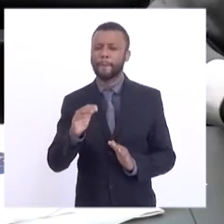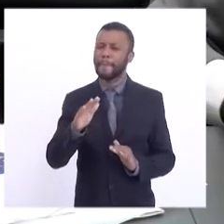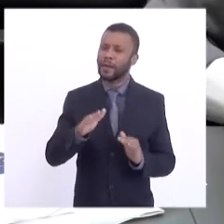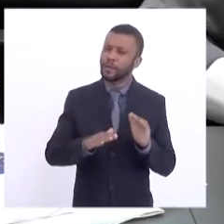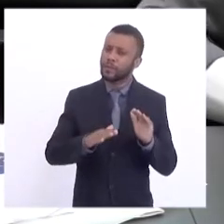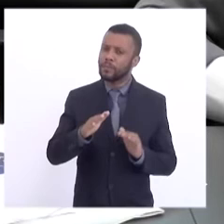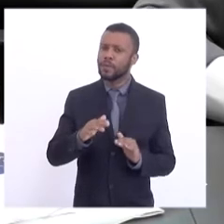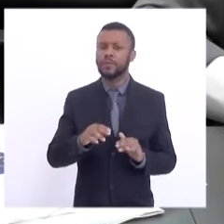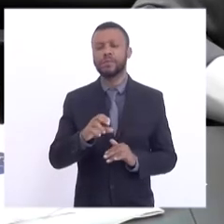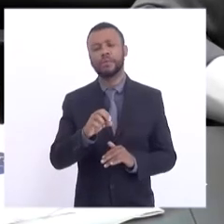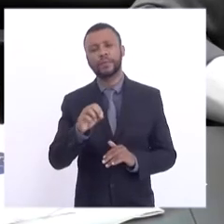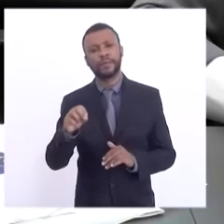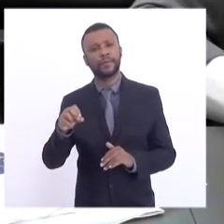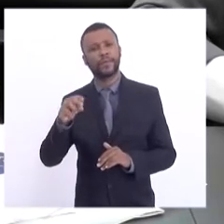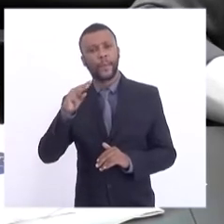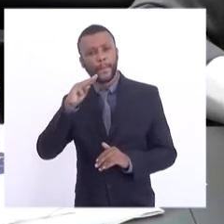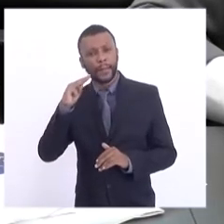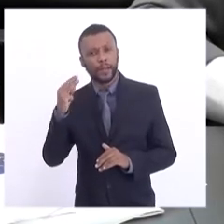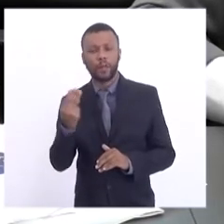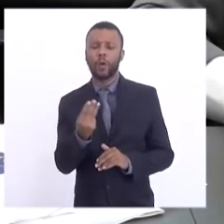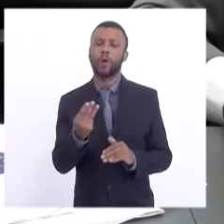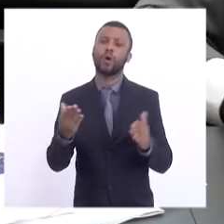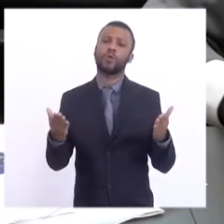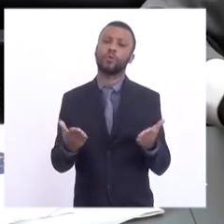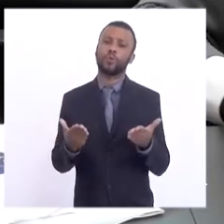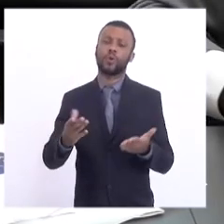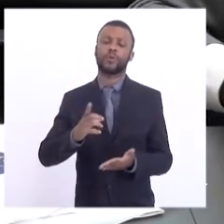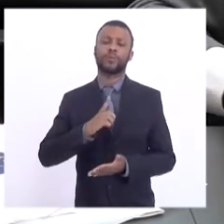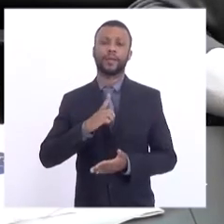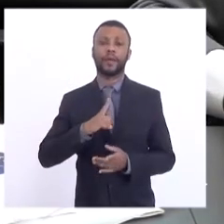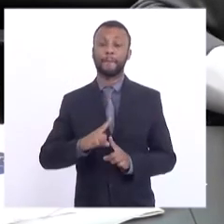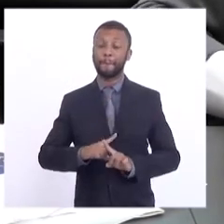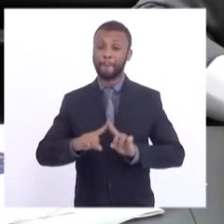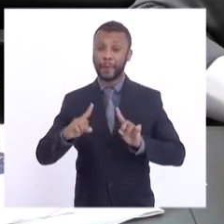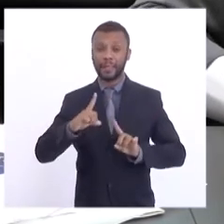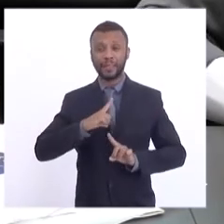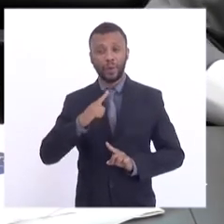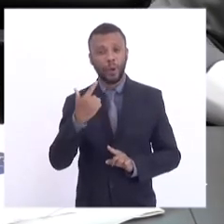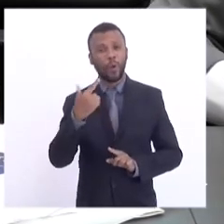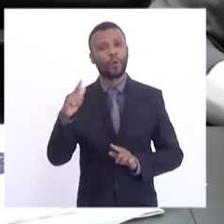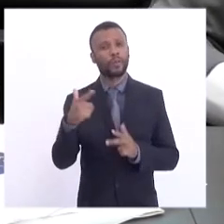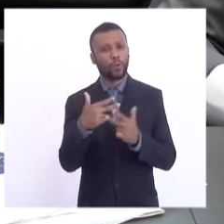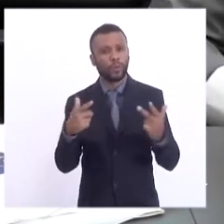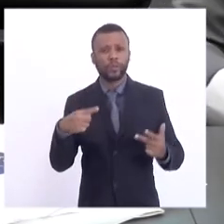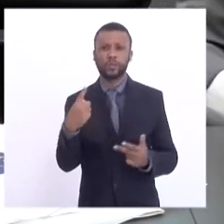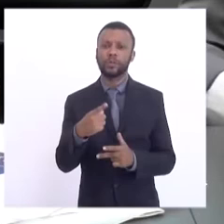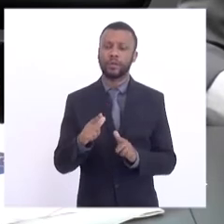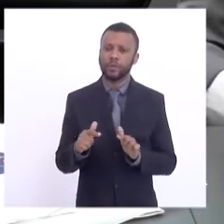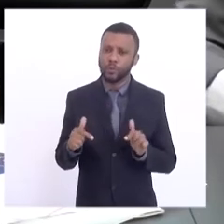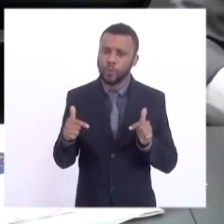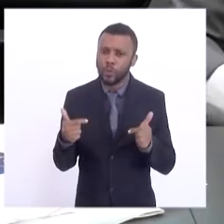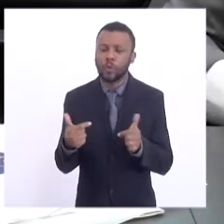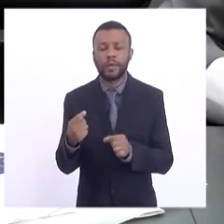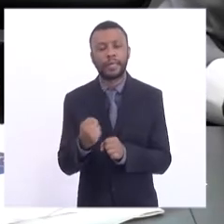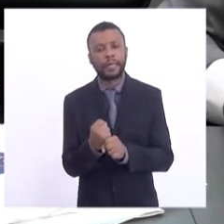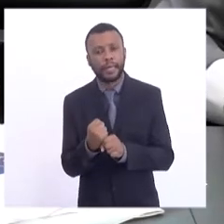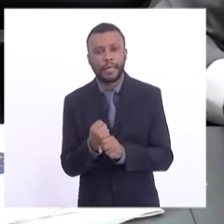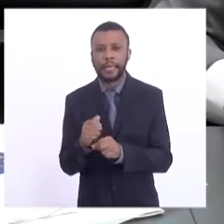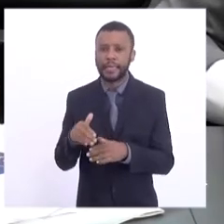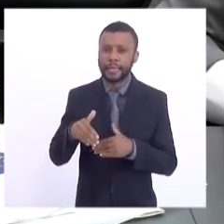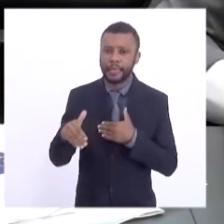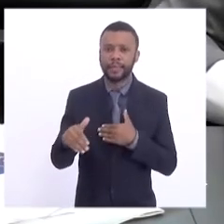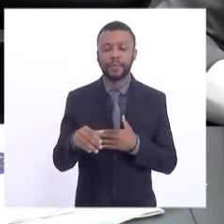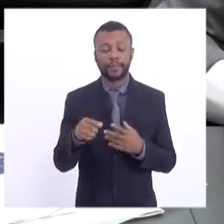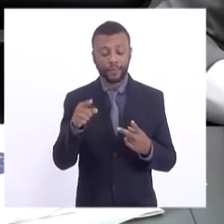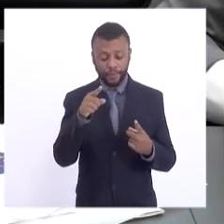menos 500 milhões hoje nos pés juntos via ceg é só que outra outra coisa que a gente fez esse ano foi